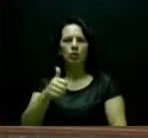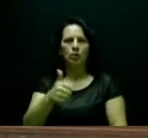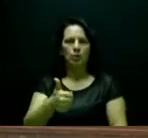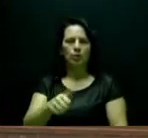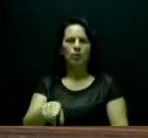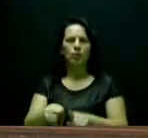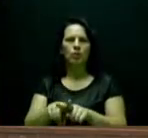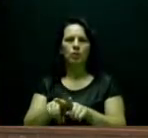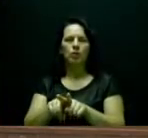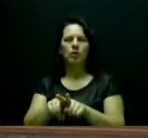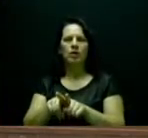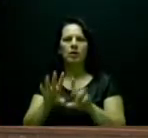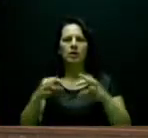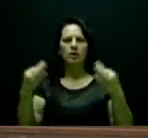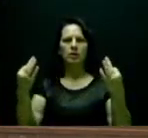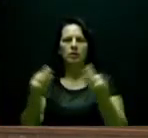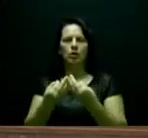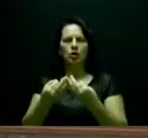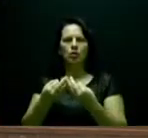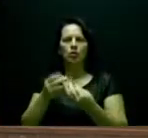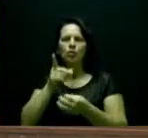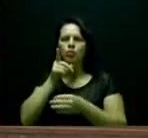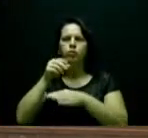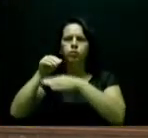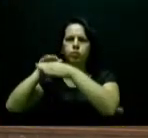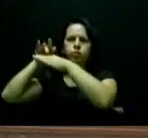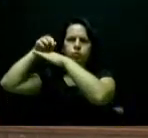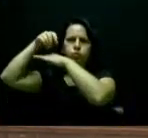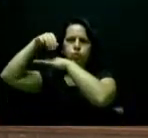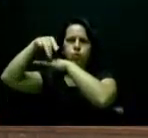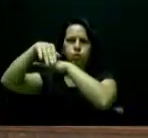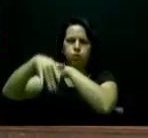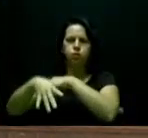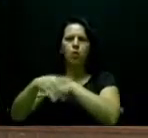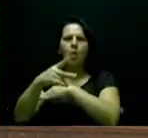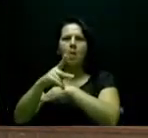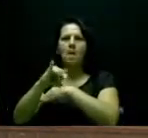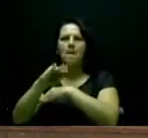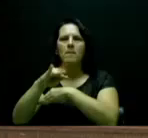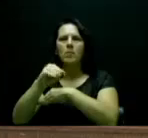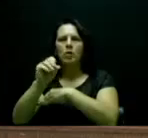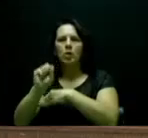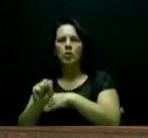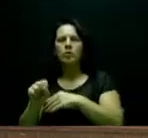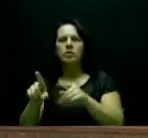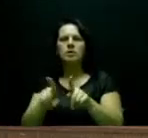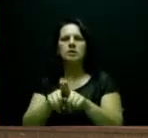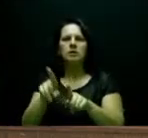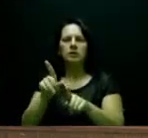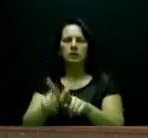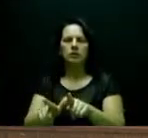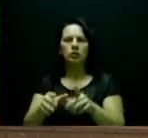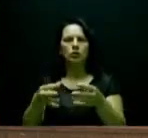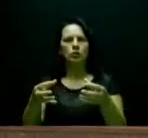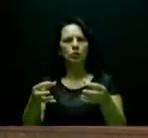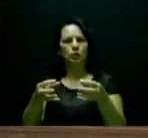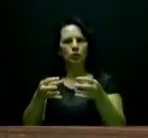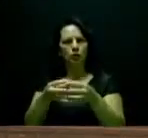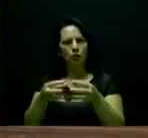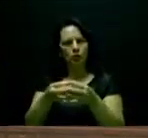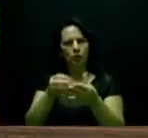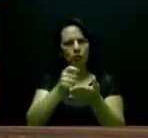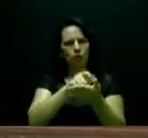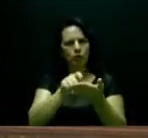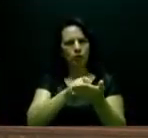pelo escorregamento e ou deslizamentos havidos na área denominada Pilões e da Outras Providências. Estas comissões, usando